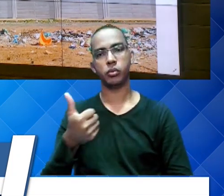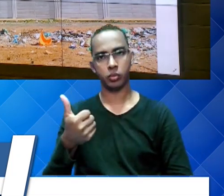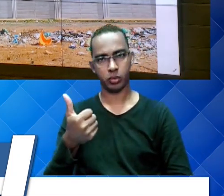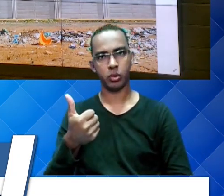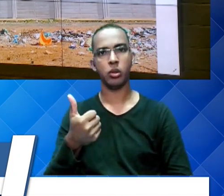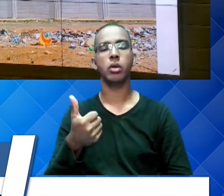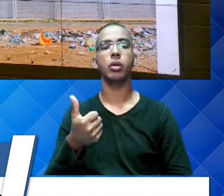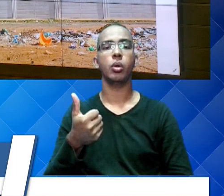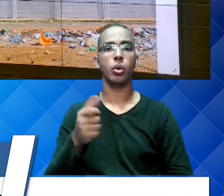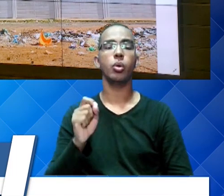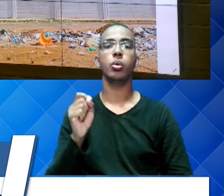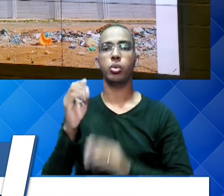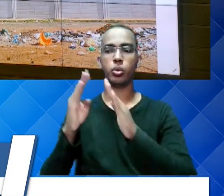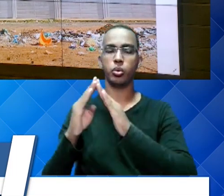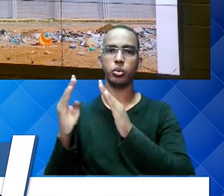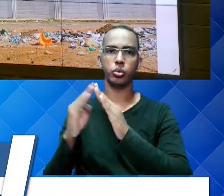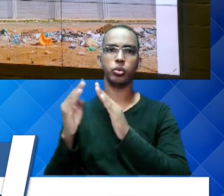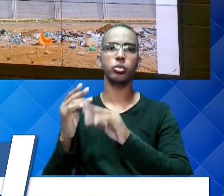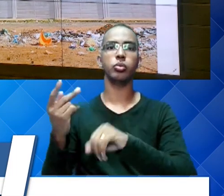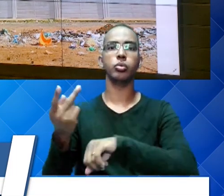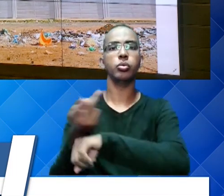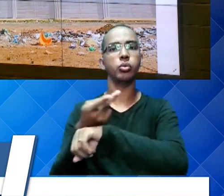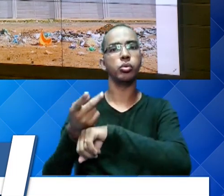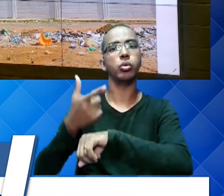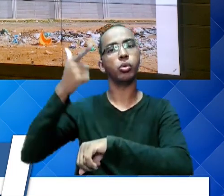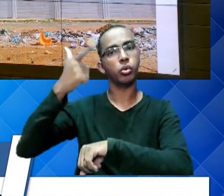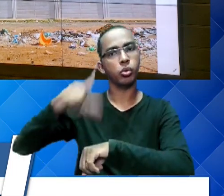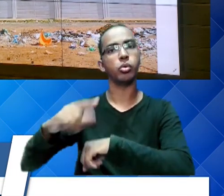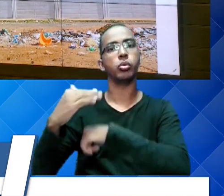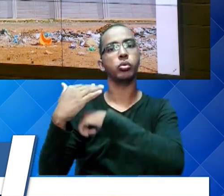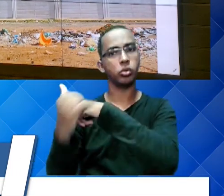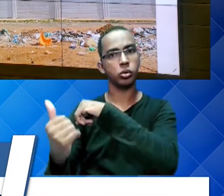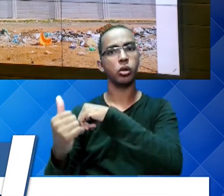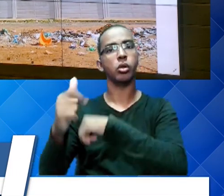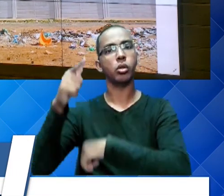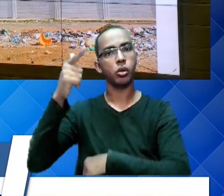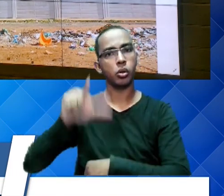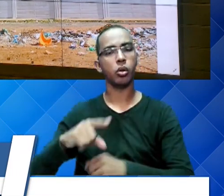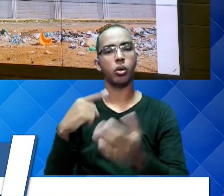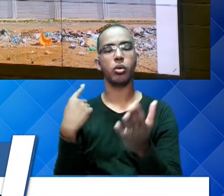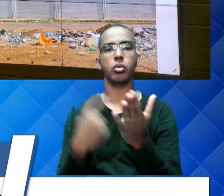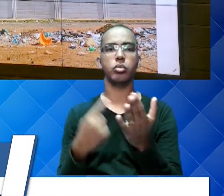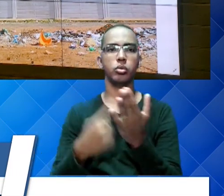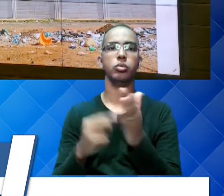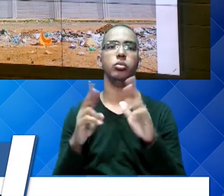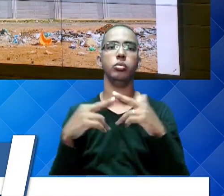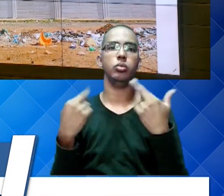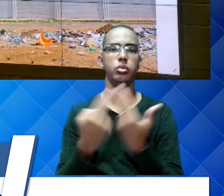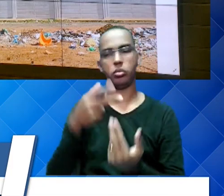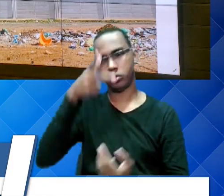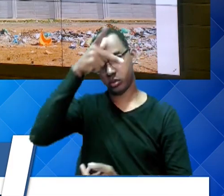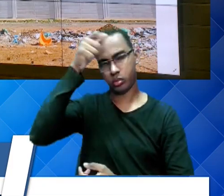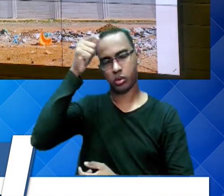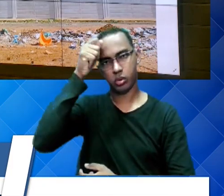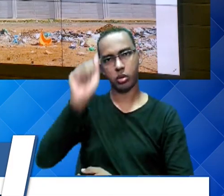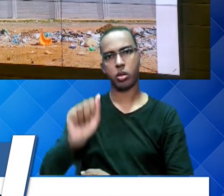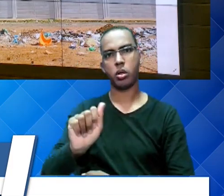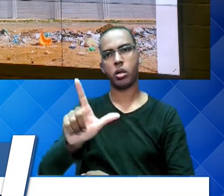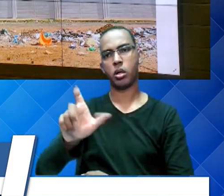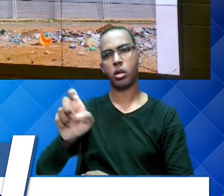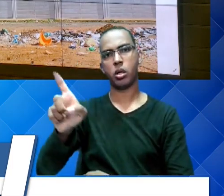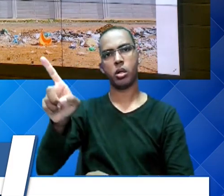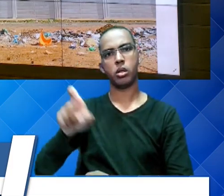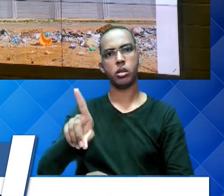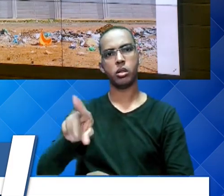os moradores nos procuraram novamente, marcamos uma reunião com o prefeito Alexandre, inclusive eu peço que coloque a foto,